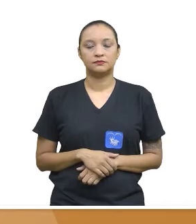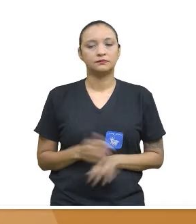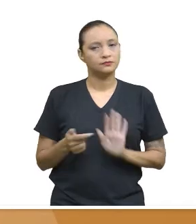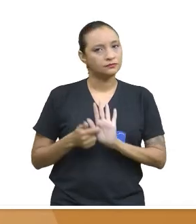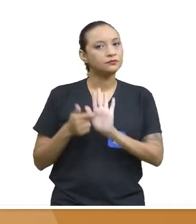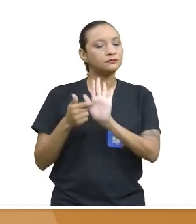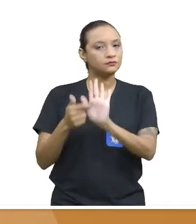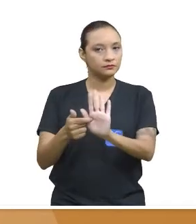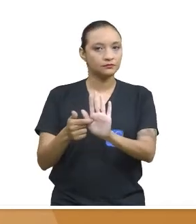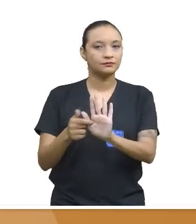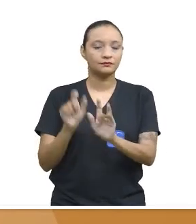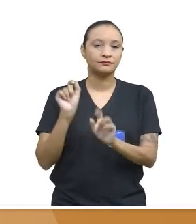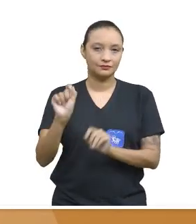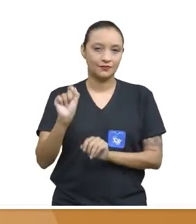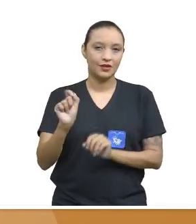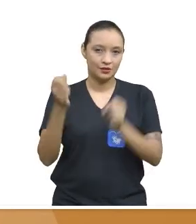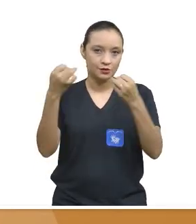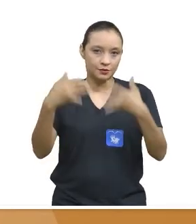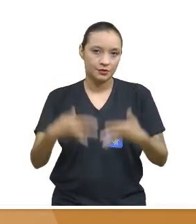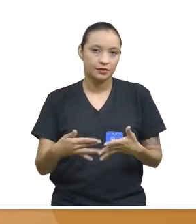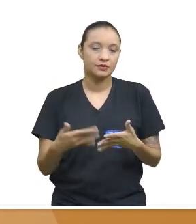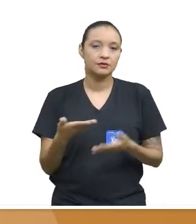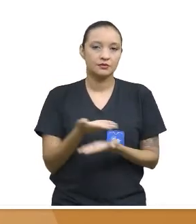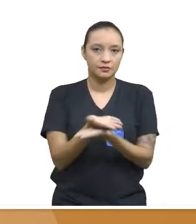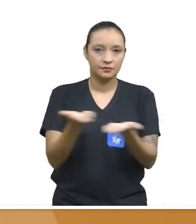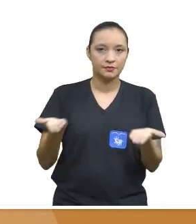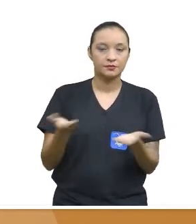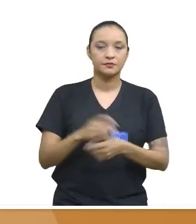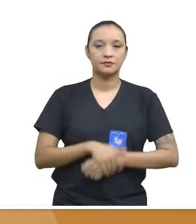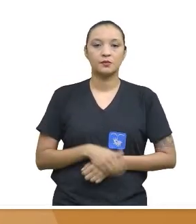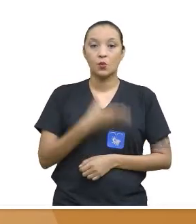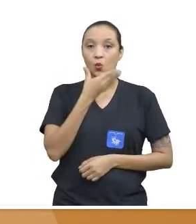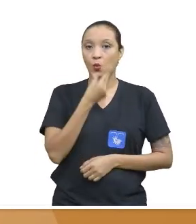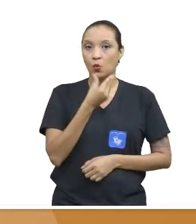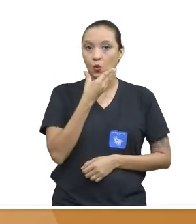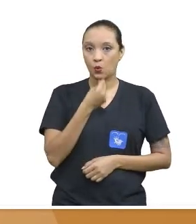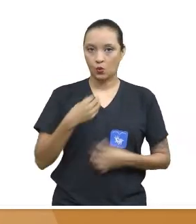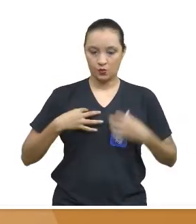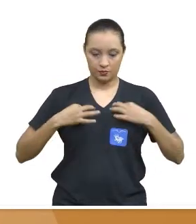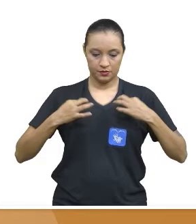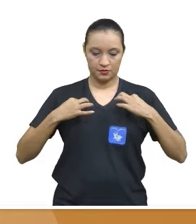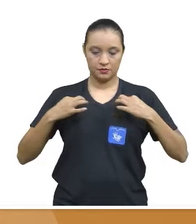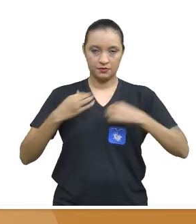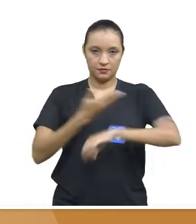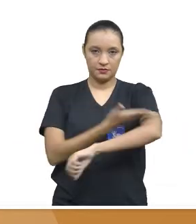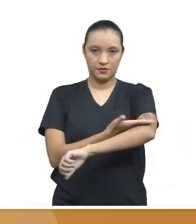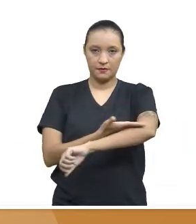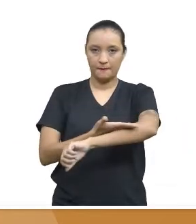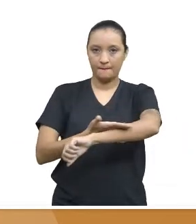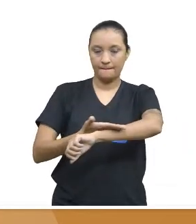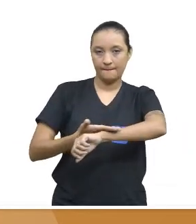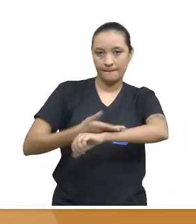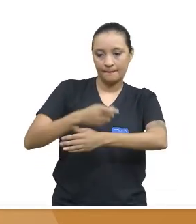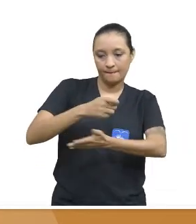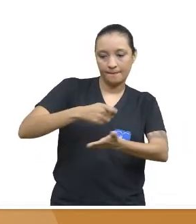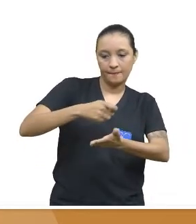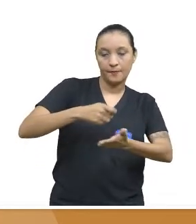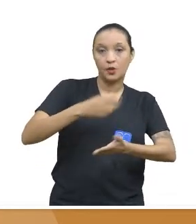ilustrar isso que nós estamos falando para os senhores. Esse homem de camisa branca com a pena na mão ali chama